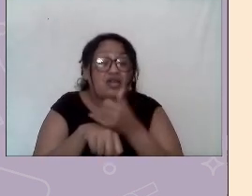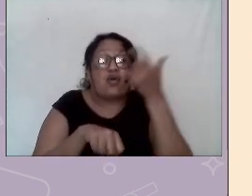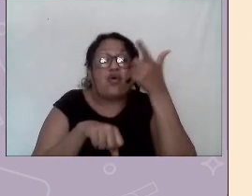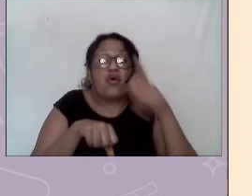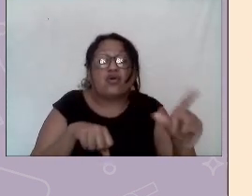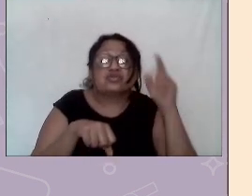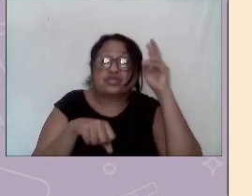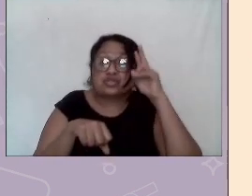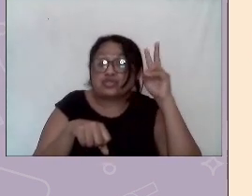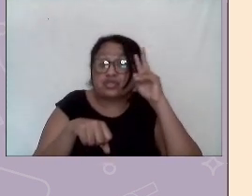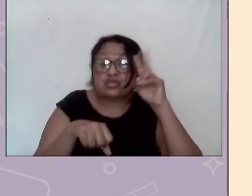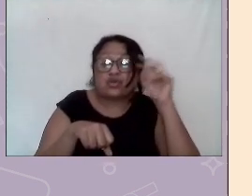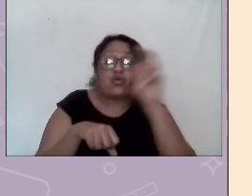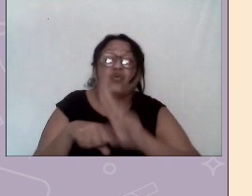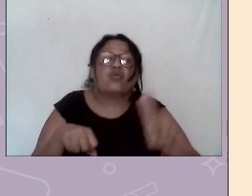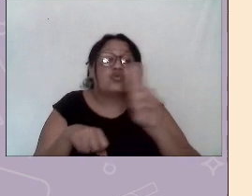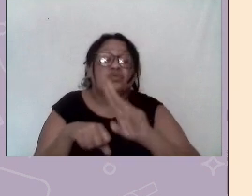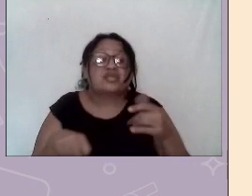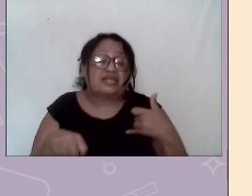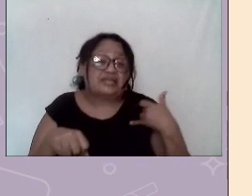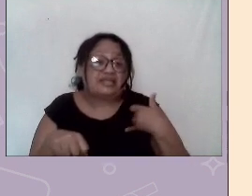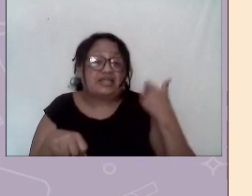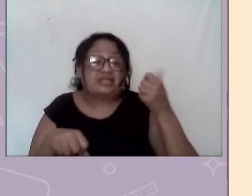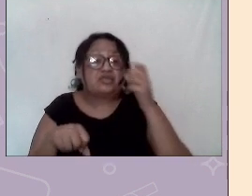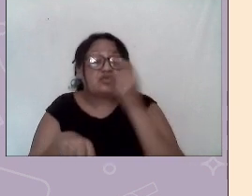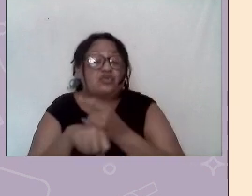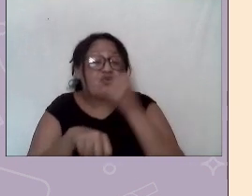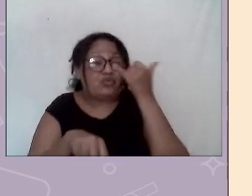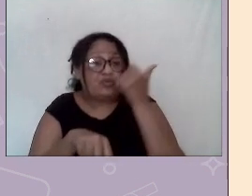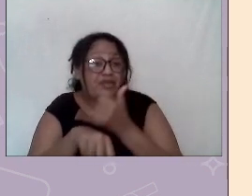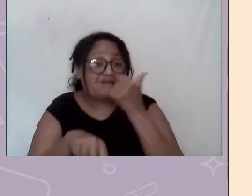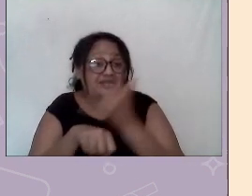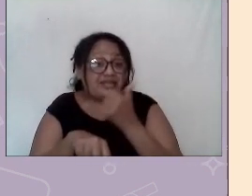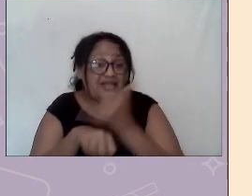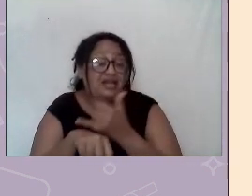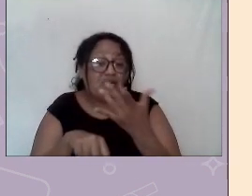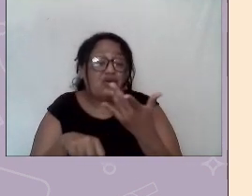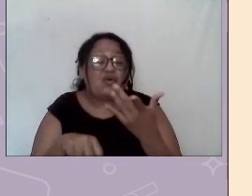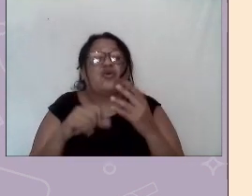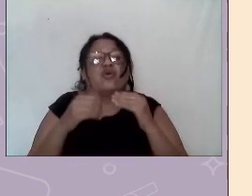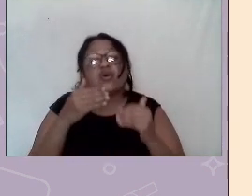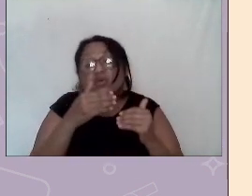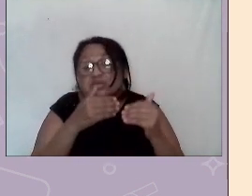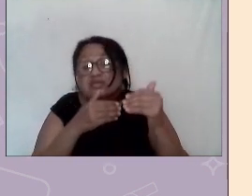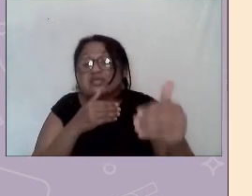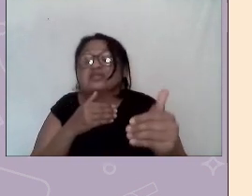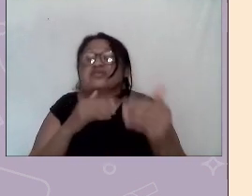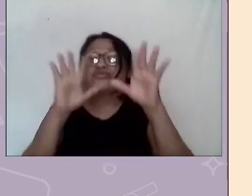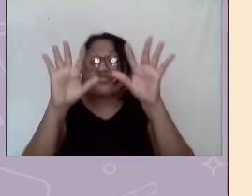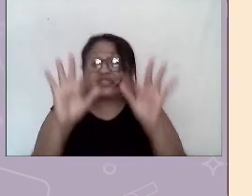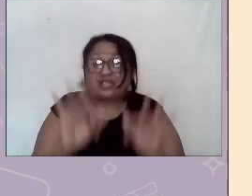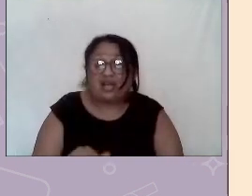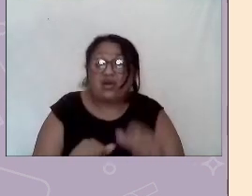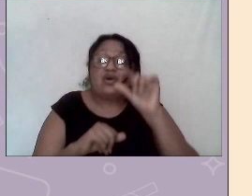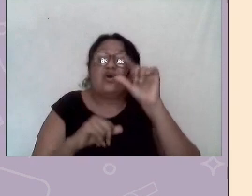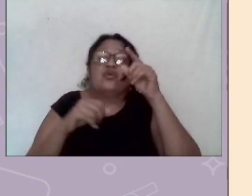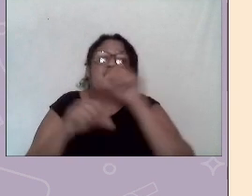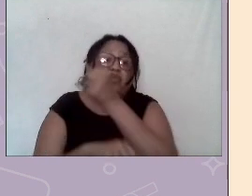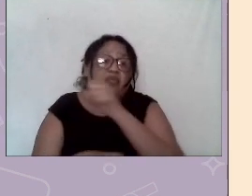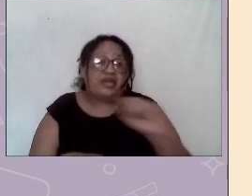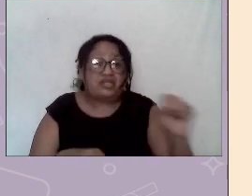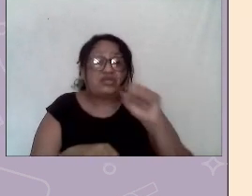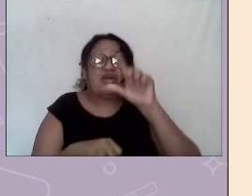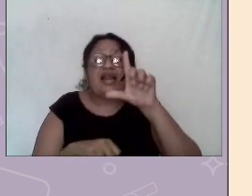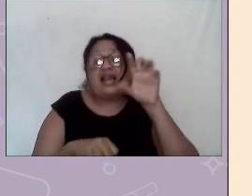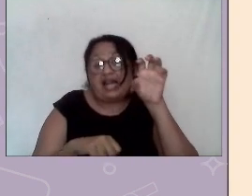usam a idade dos metais como uma continuação na parte final do período neolítico né o período paleolítico